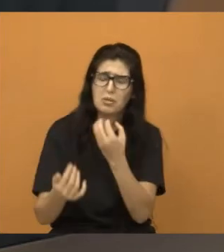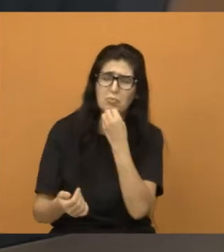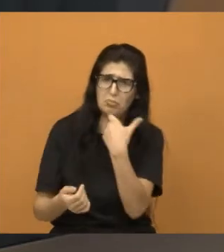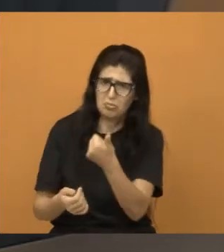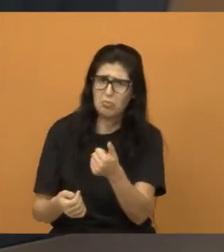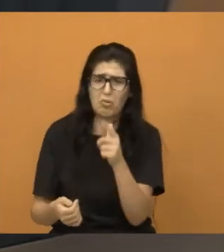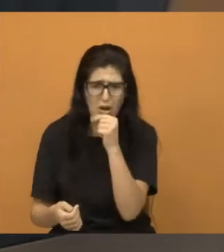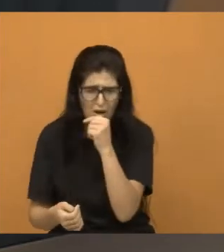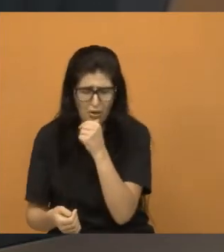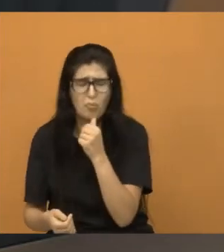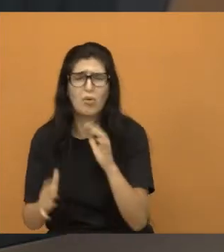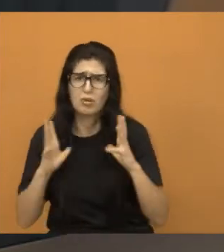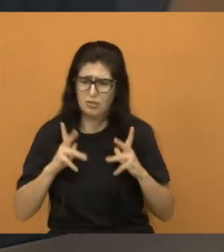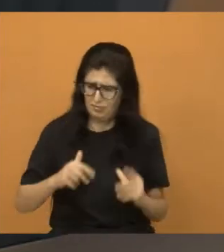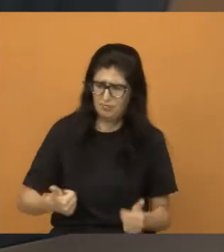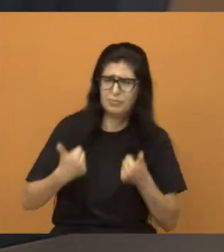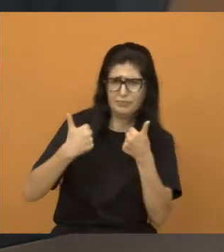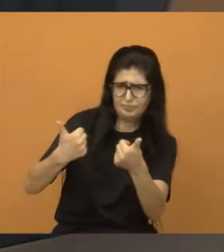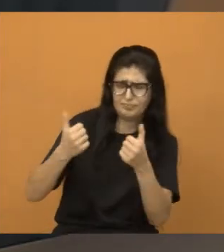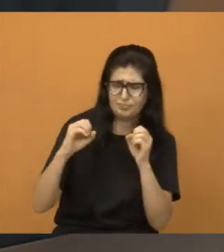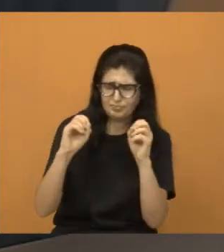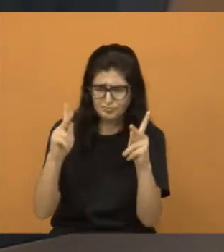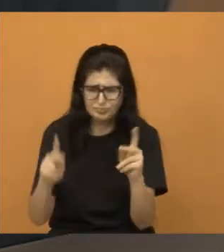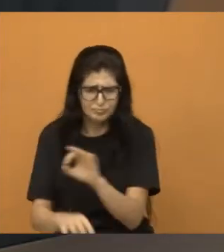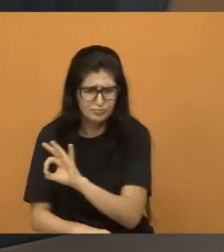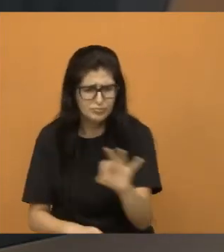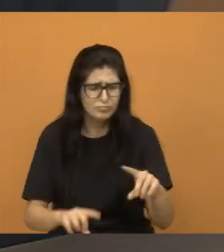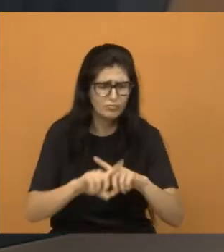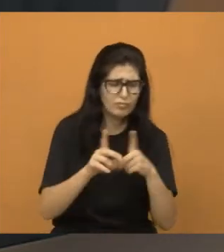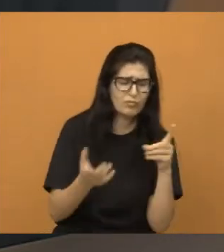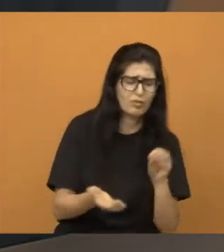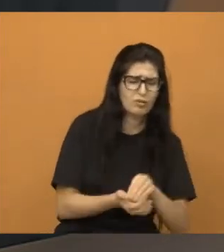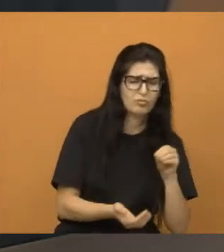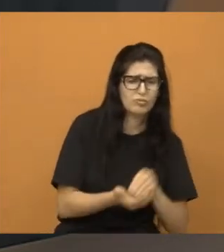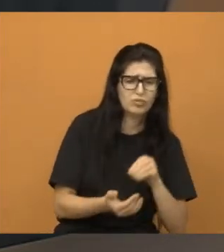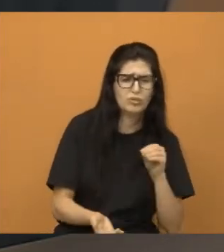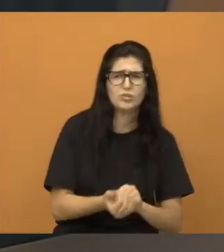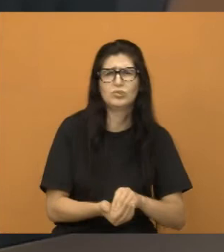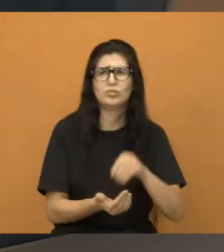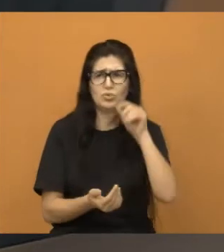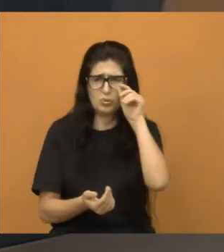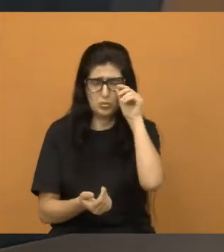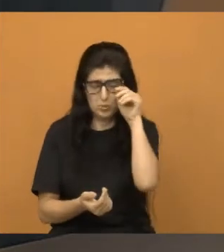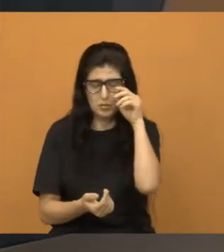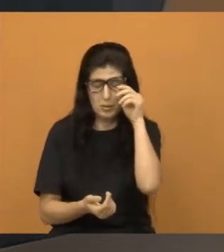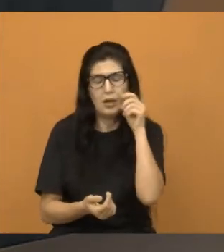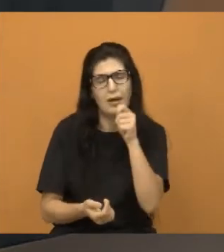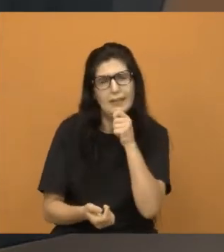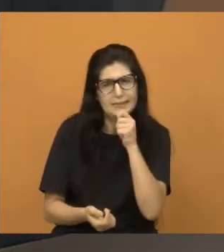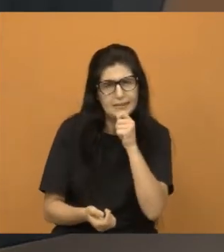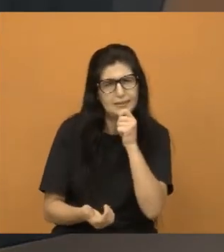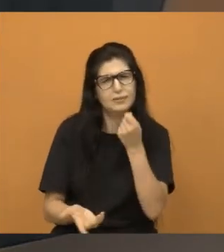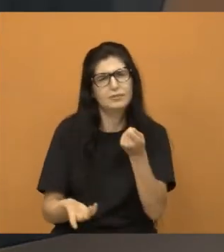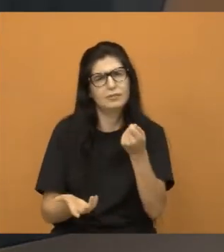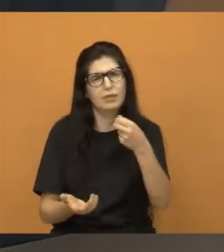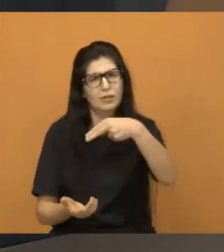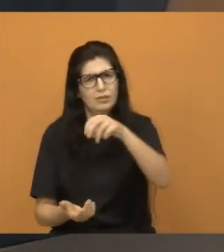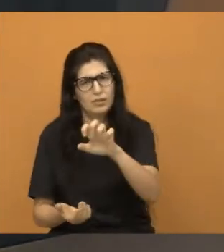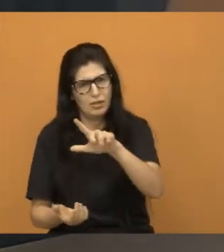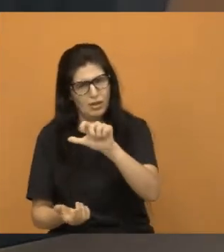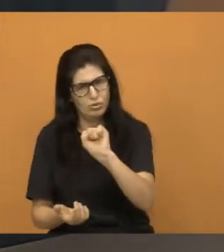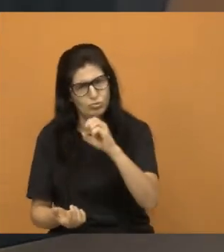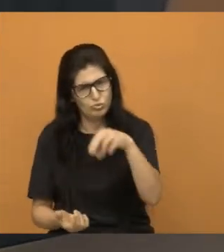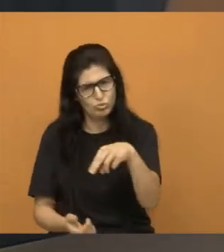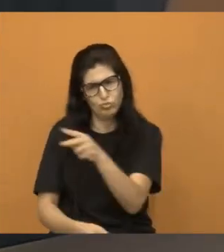beneficiados. Porém, acho que faltou discussão, faltou o Nelsinho vir aqui explicar